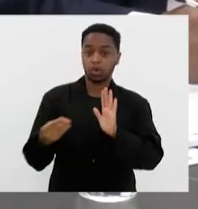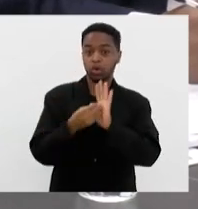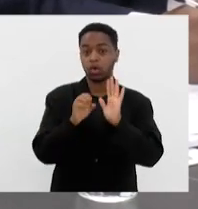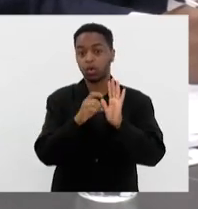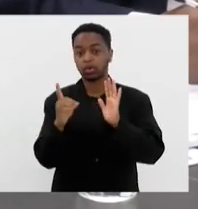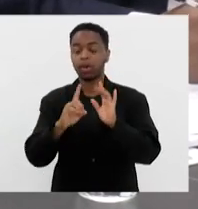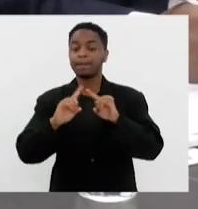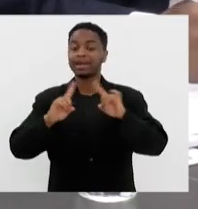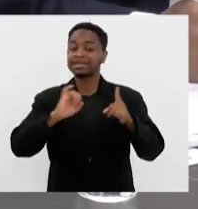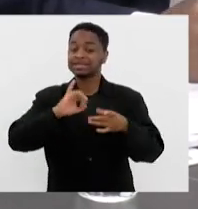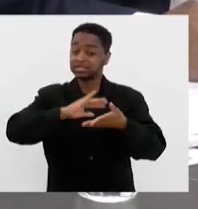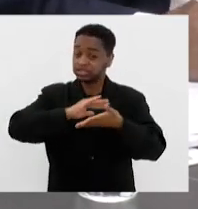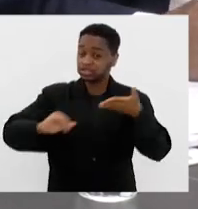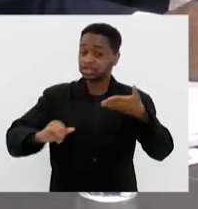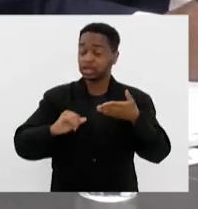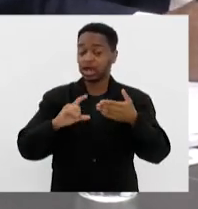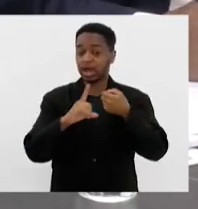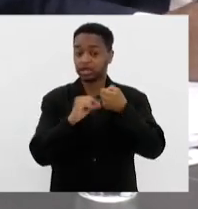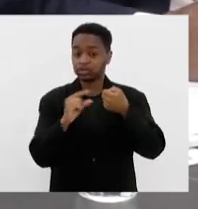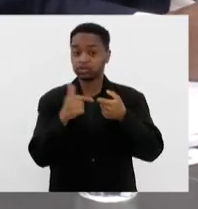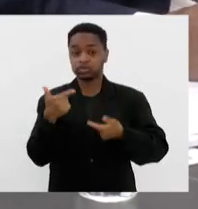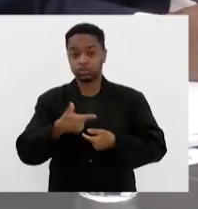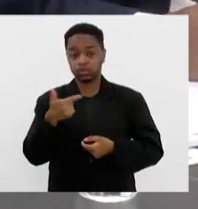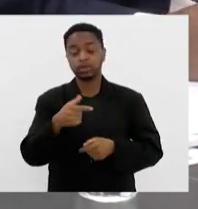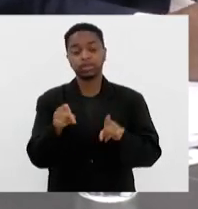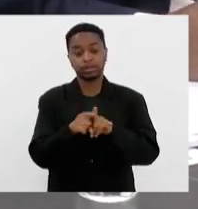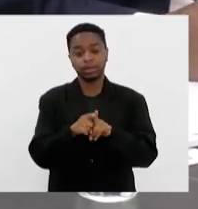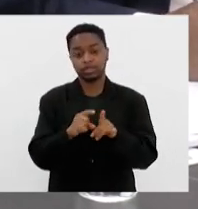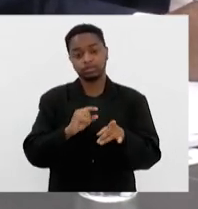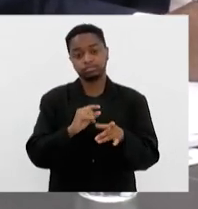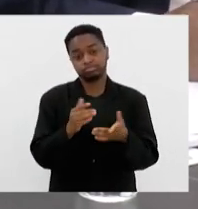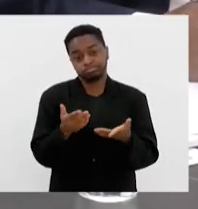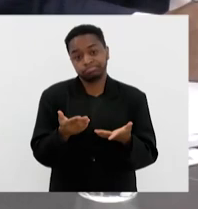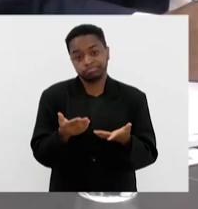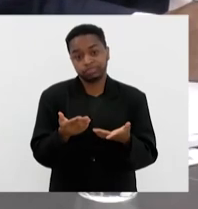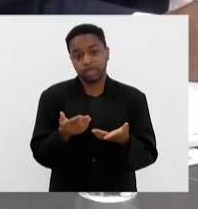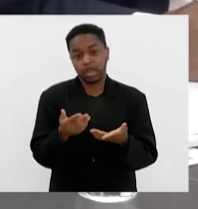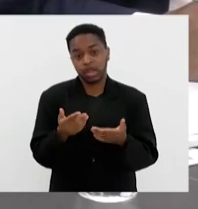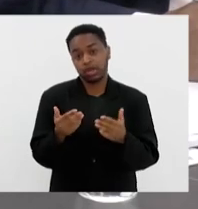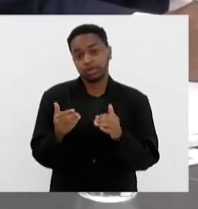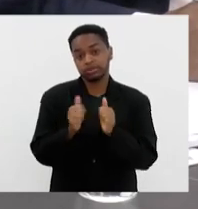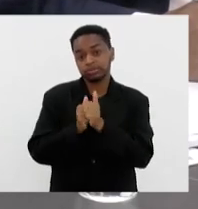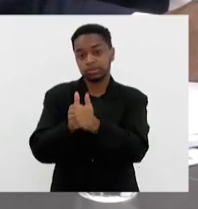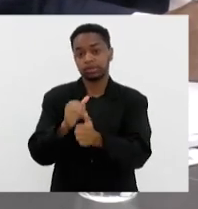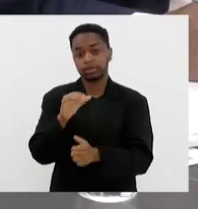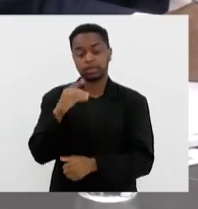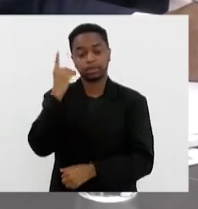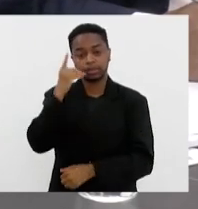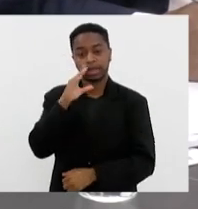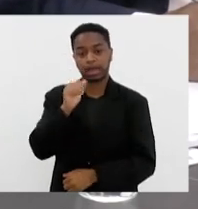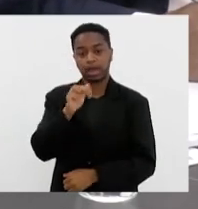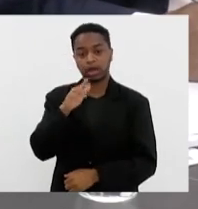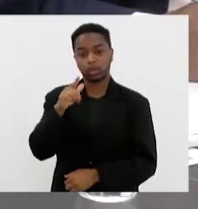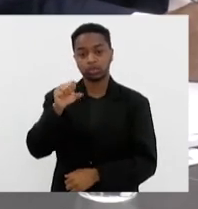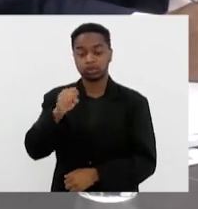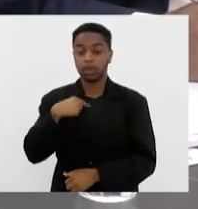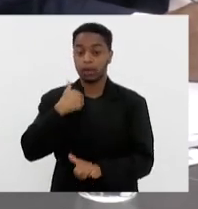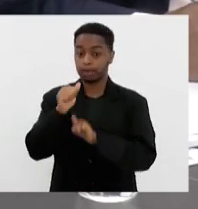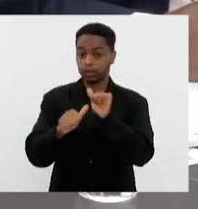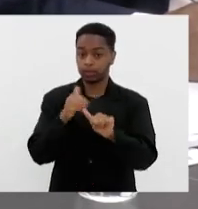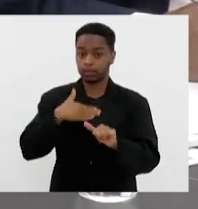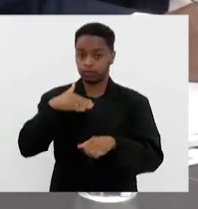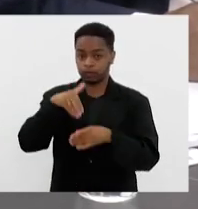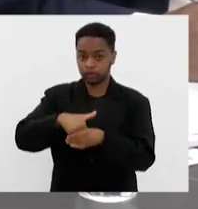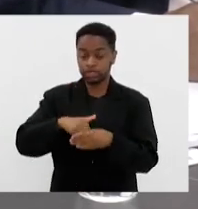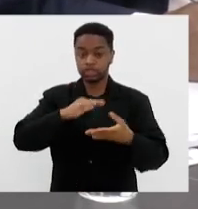suprimido tira até a discussão em torno da boa emenda apresentada pelo deputado Carlos Maceira. Então, vou retificar aqui o voto. É suprimindo o